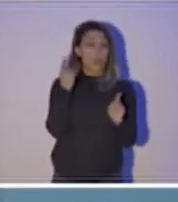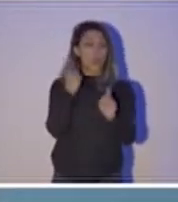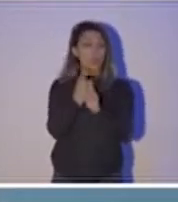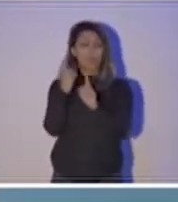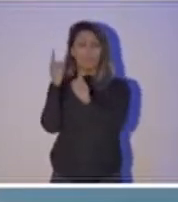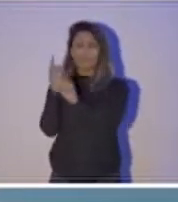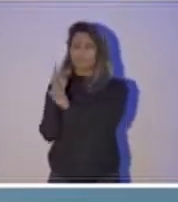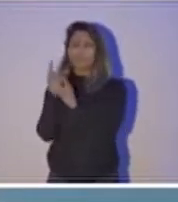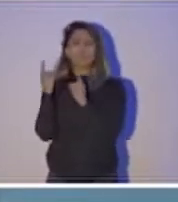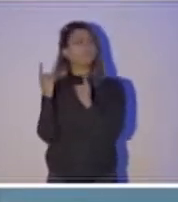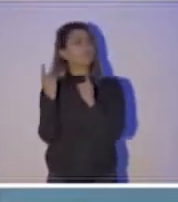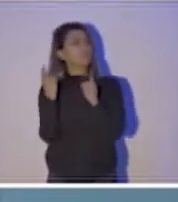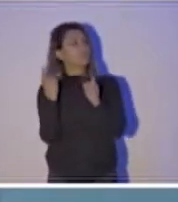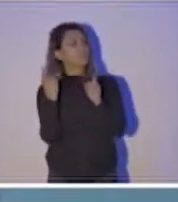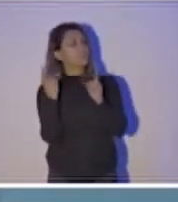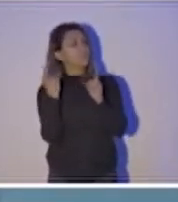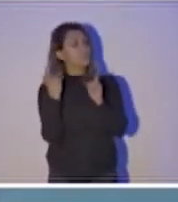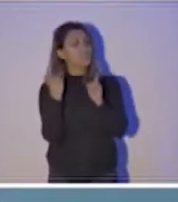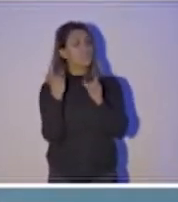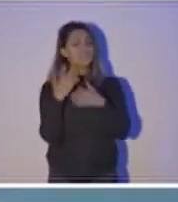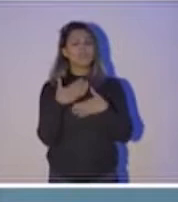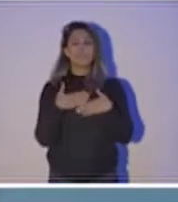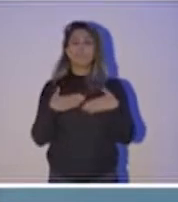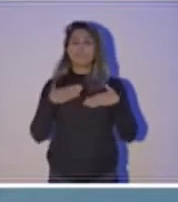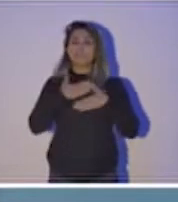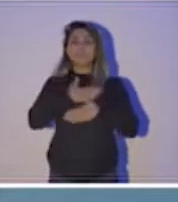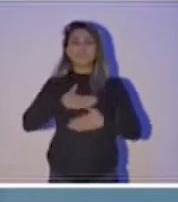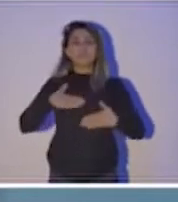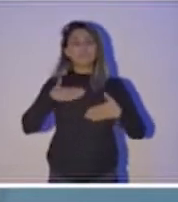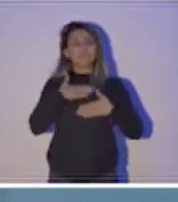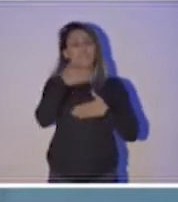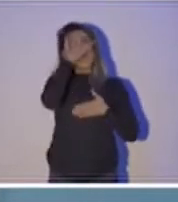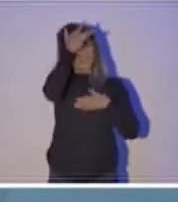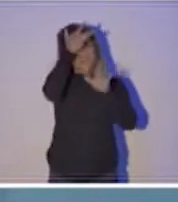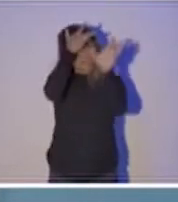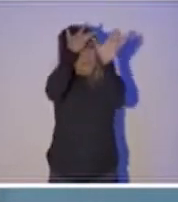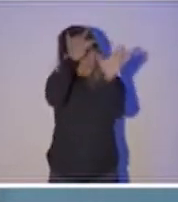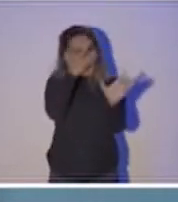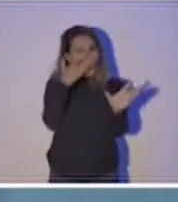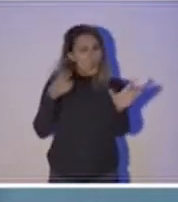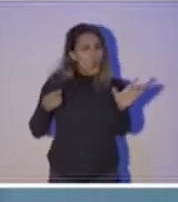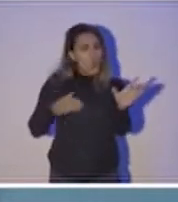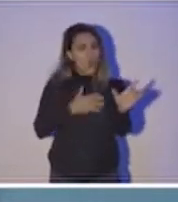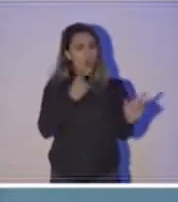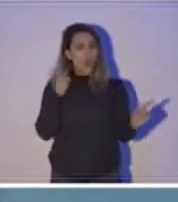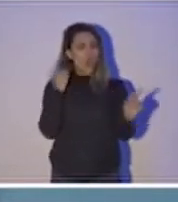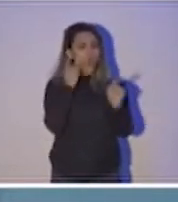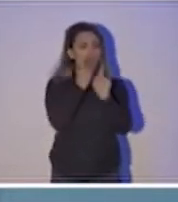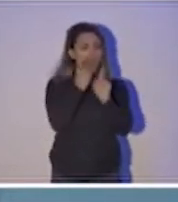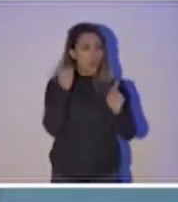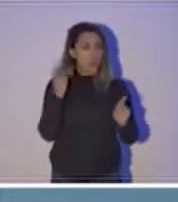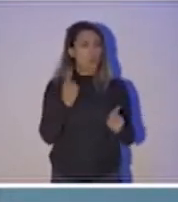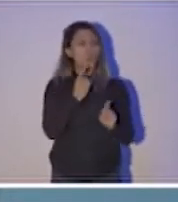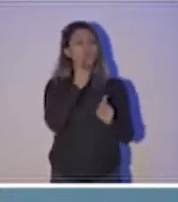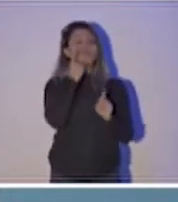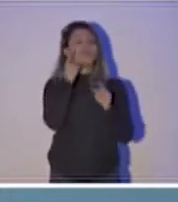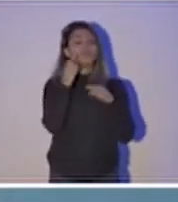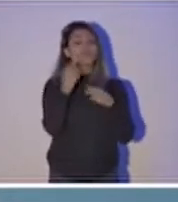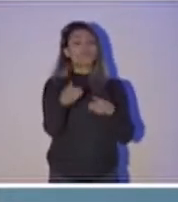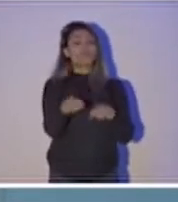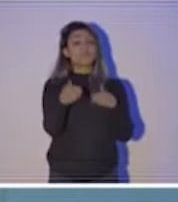com a Fundação. É sempre um prazer encontrar carinhas novas e fazer novas amizades, mas, sobretudo, ver que a gente